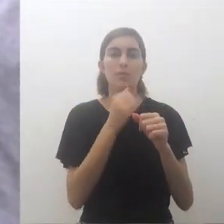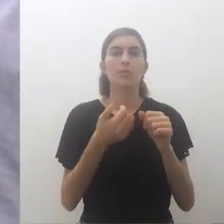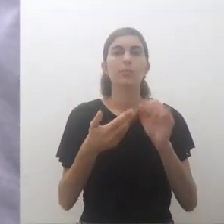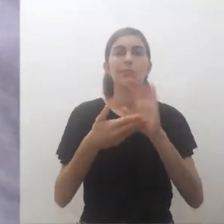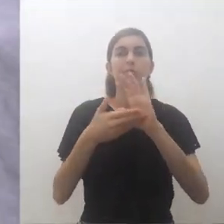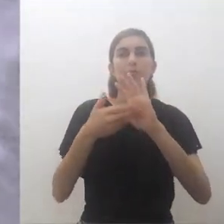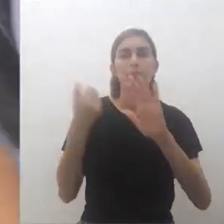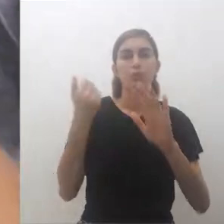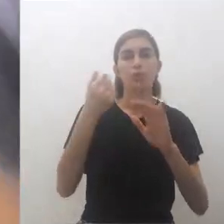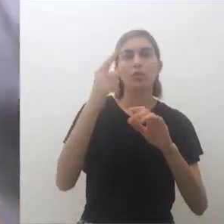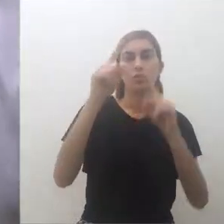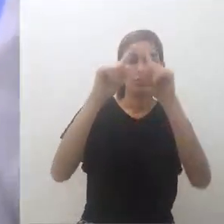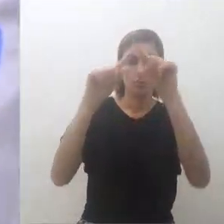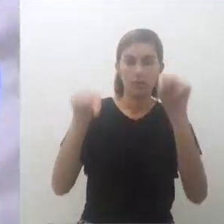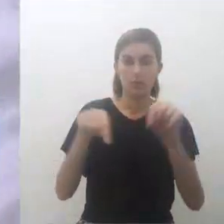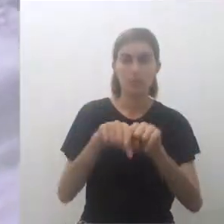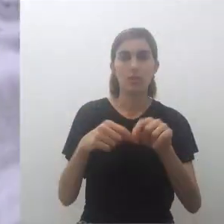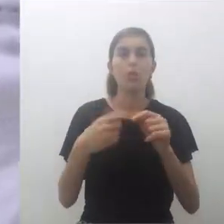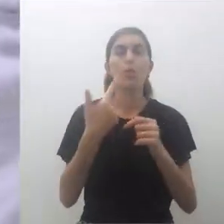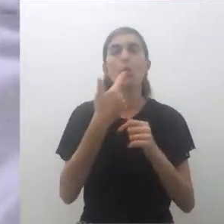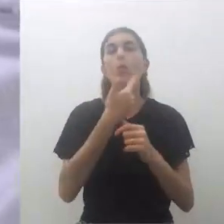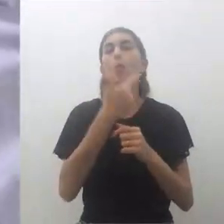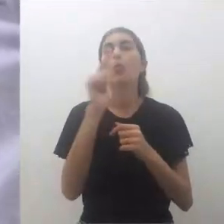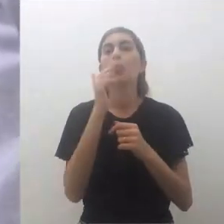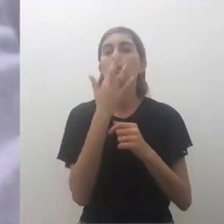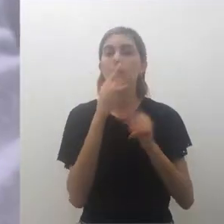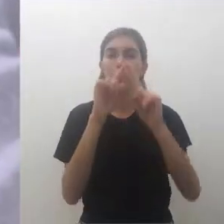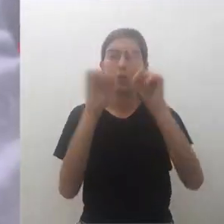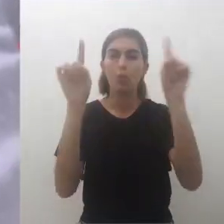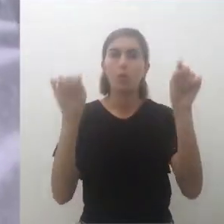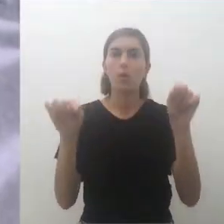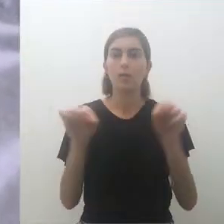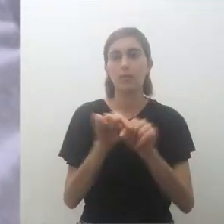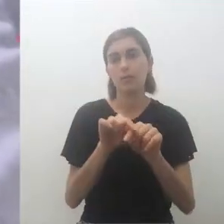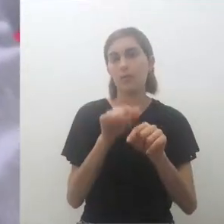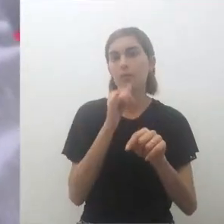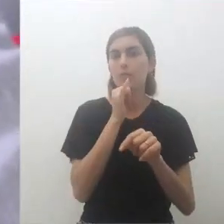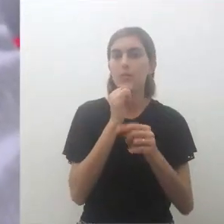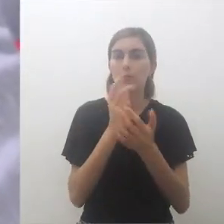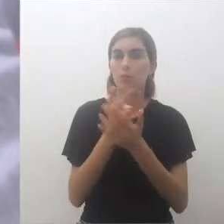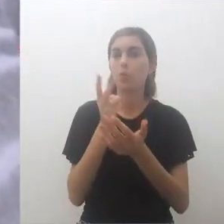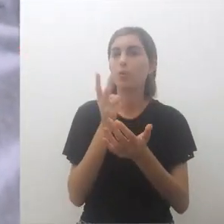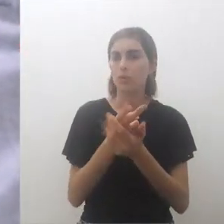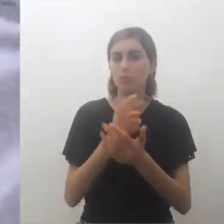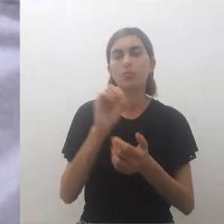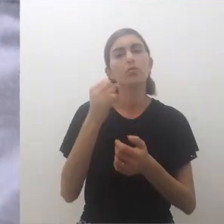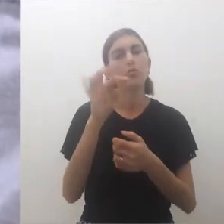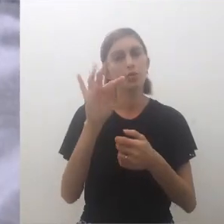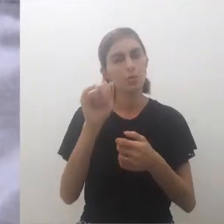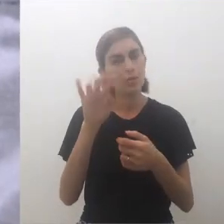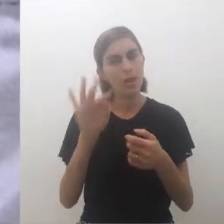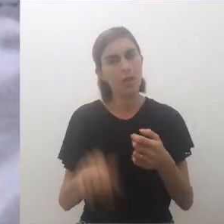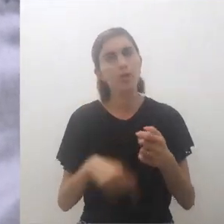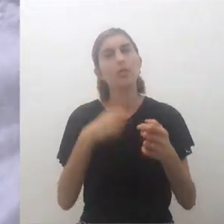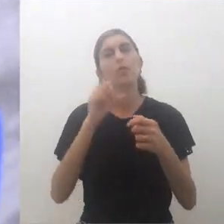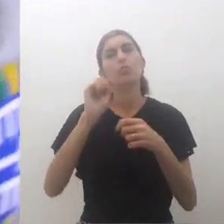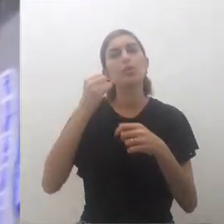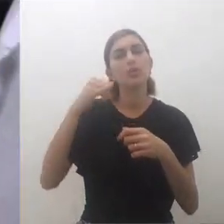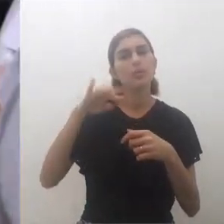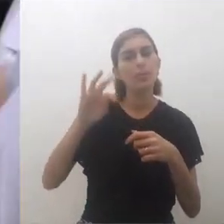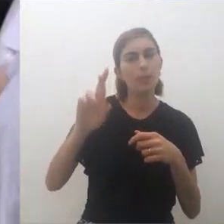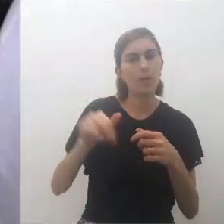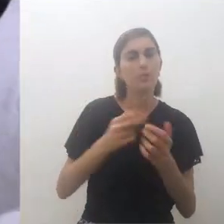um triângulo, coloque um outro quadrado aqui, continua estático, continua simétrico,